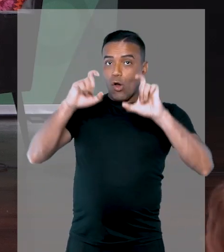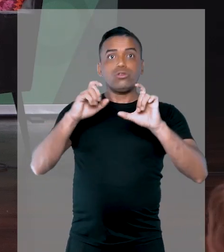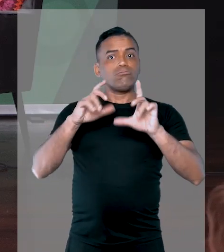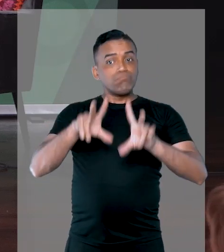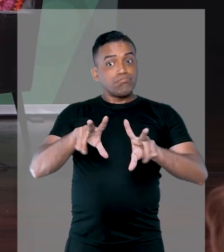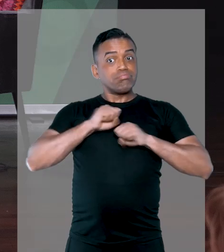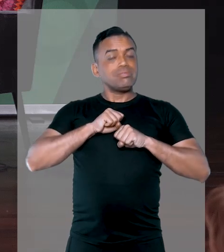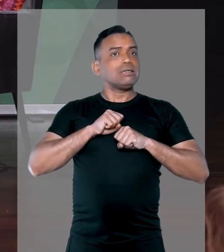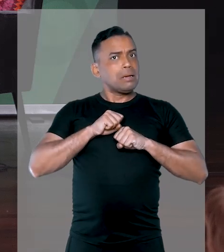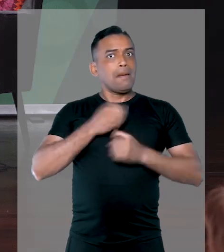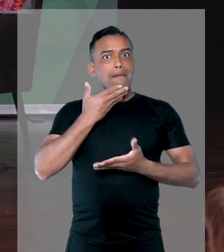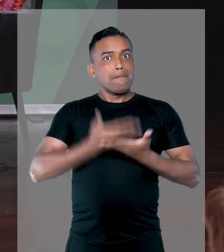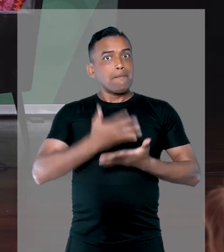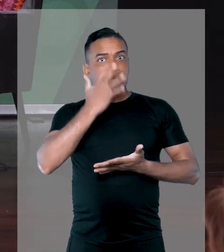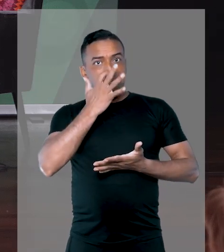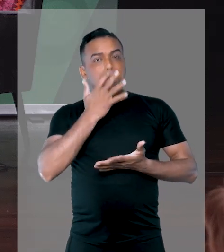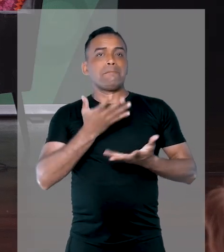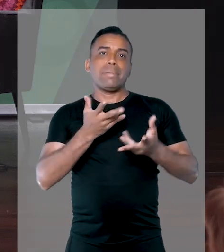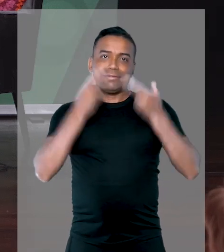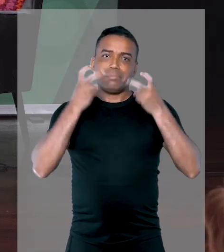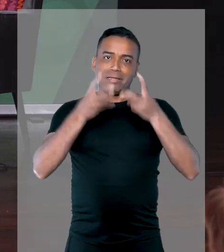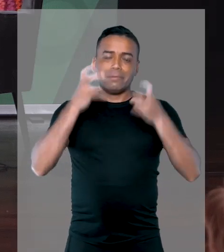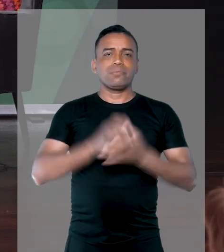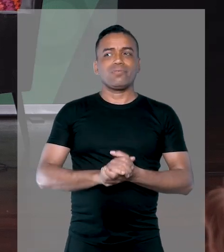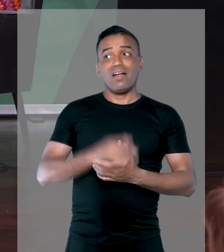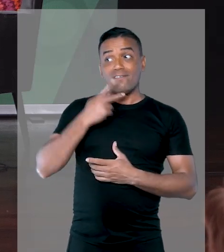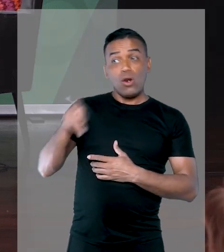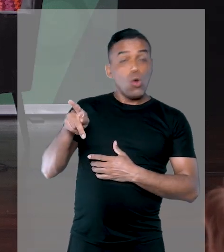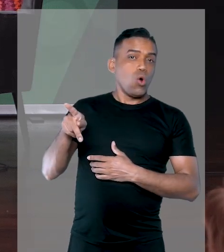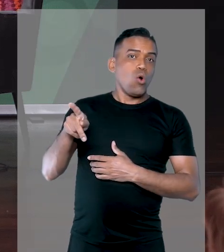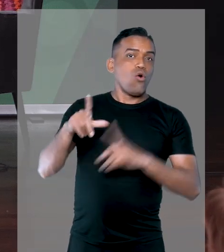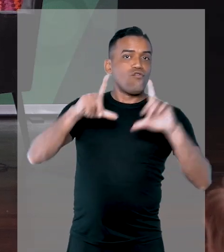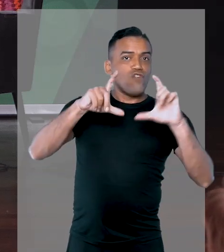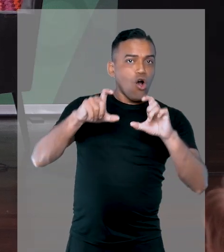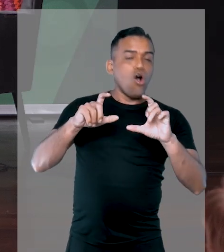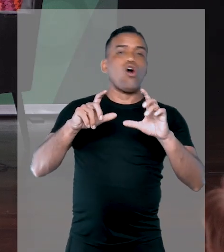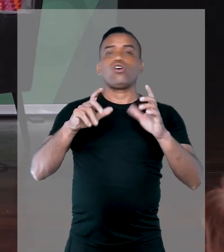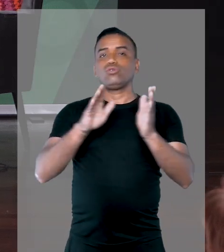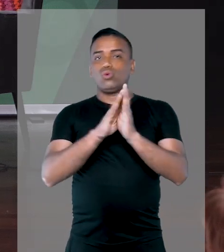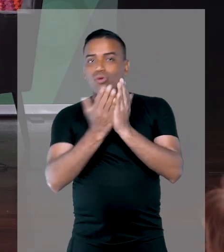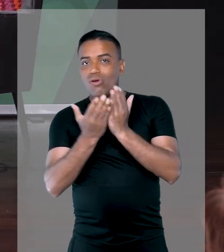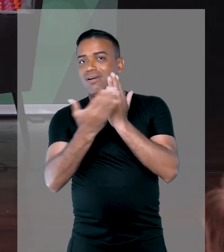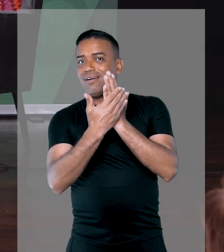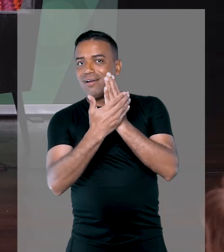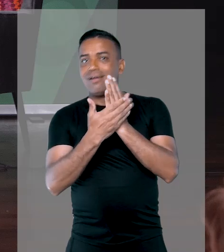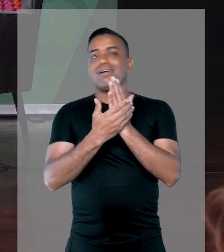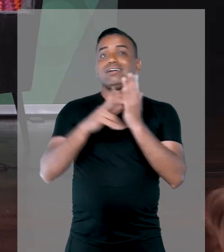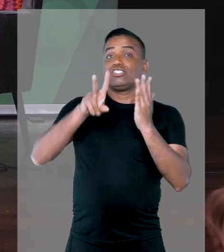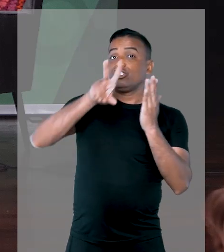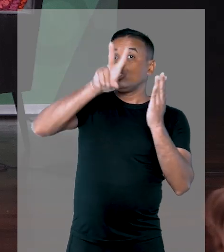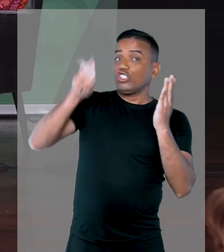Fala um pouquinho, aproveitando que a Tereza tocou no assunto da capa, né, da foto. do título do livro, dessa escolha,